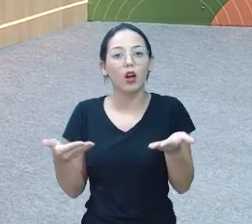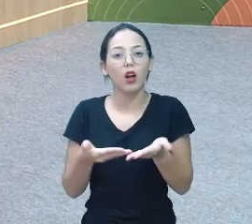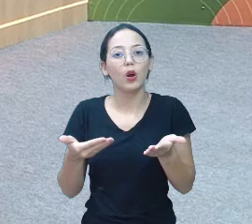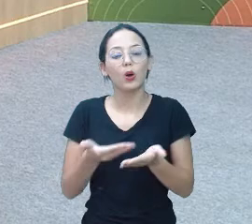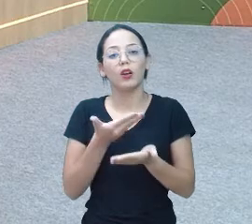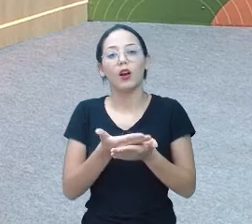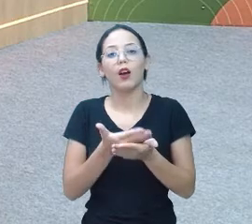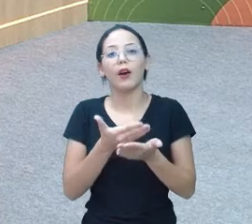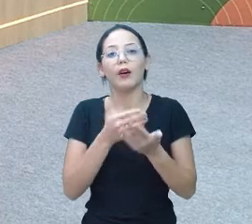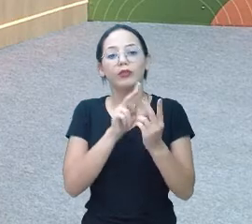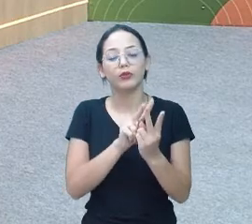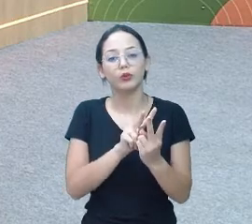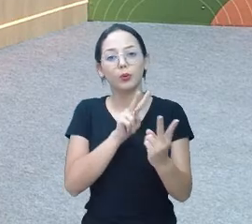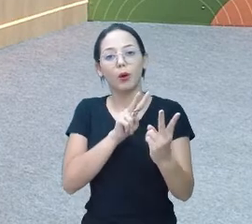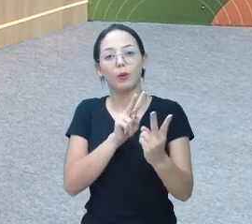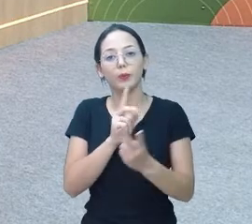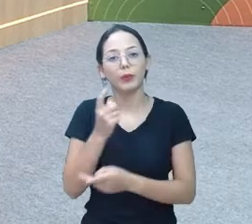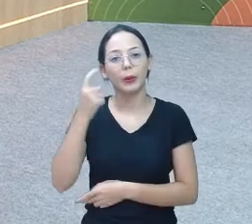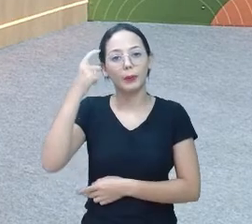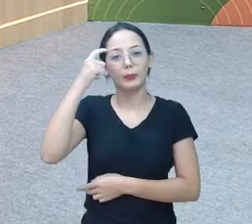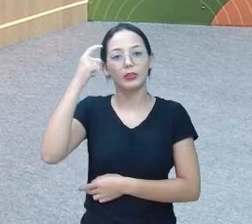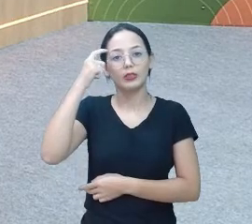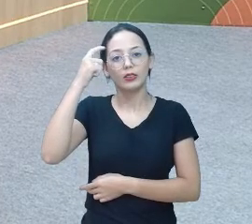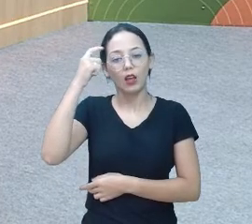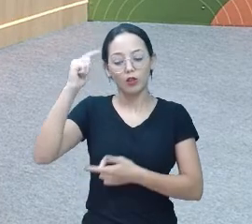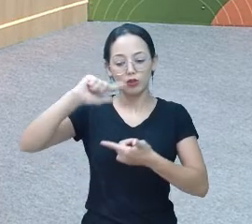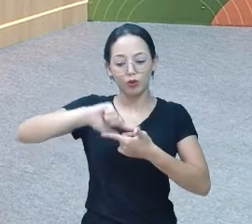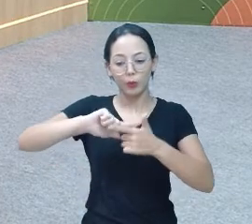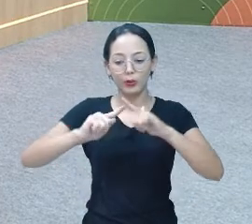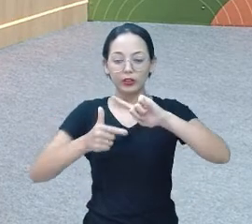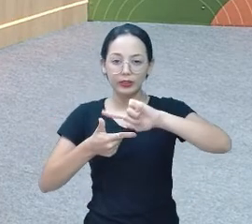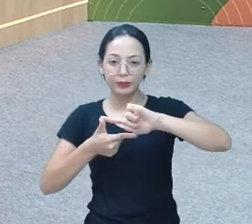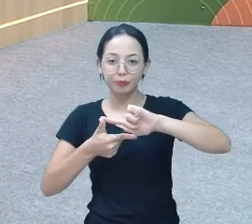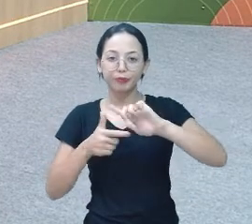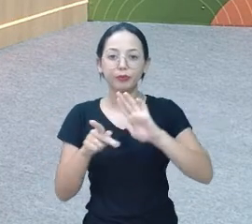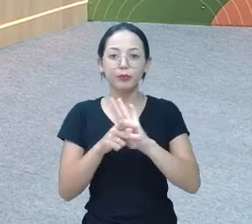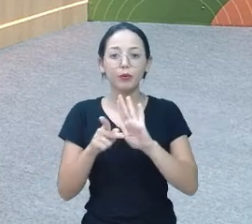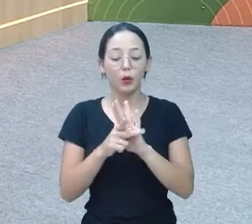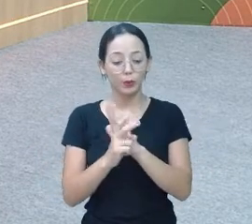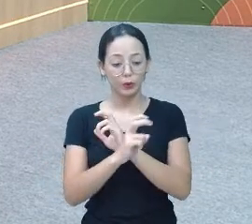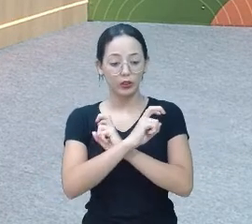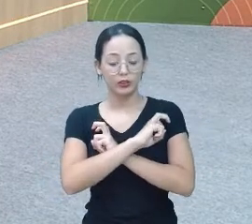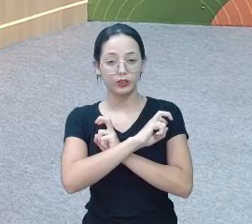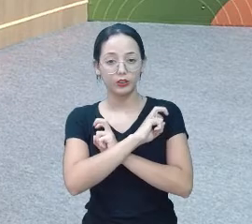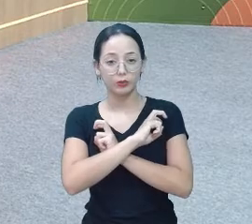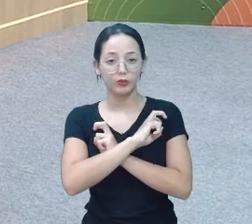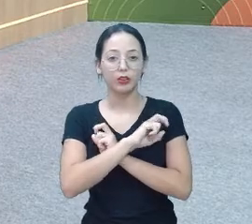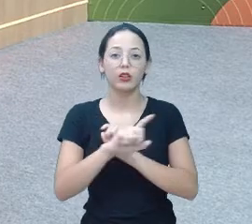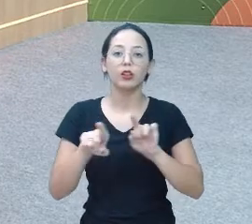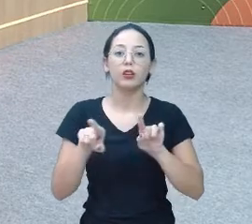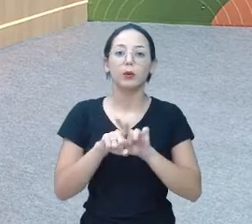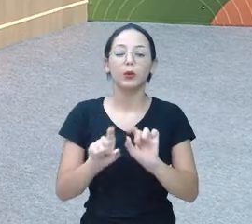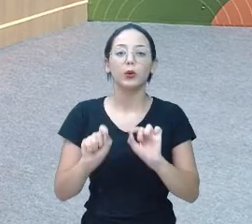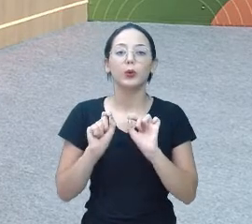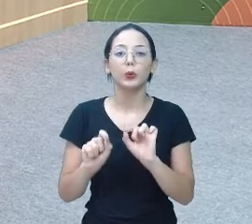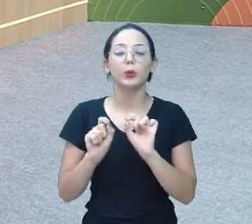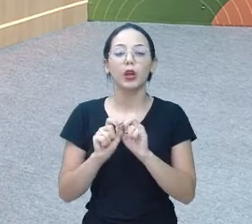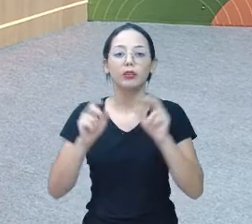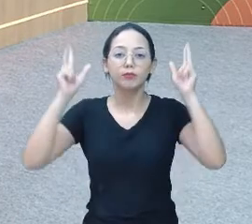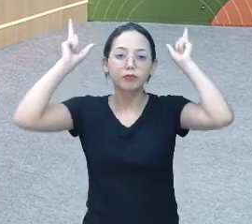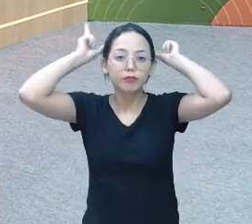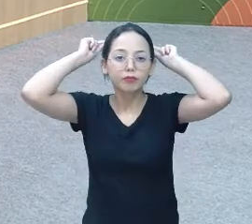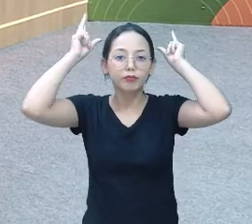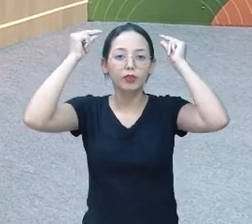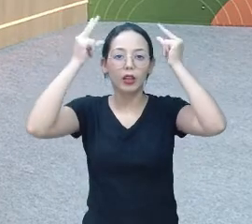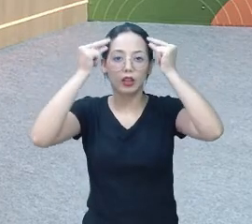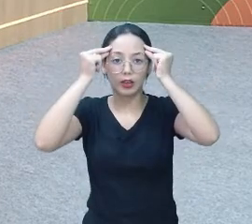aula digital. Pensar a geometria de duas maneiras, da maneira egípcia e da maneira grega. Mas como é que é a